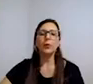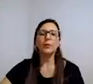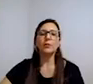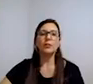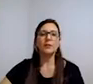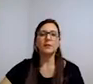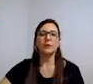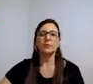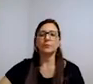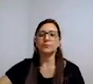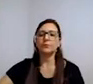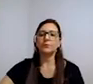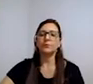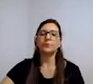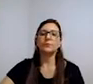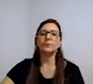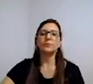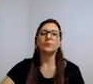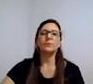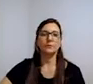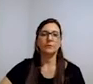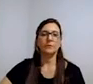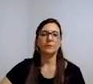da própria digestão.